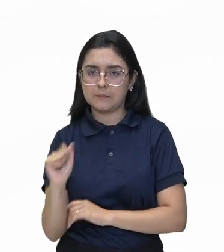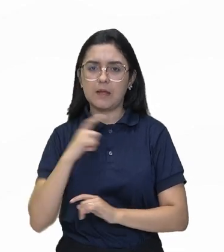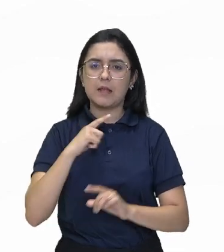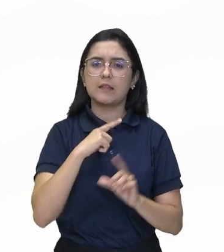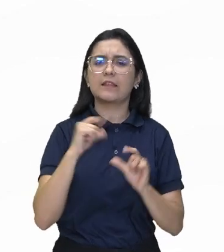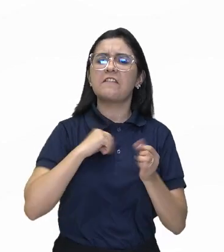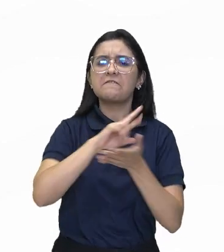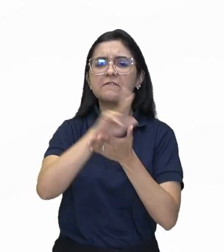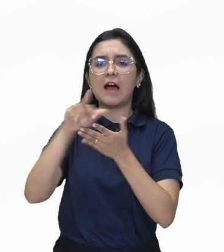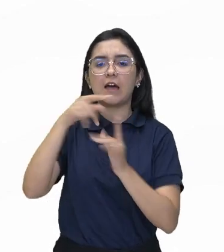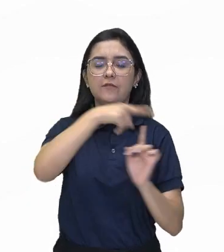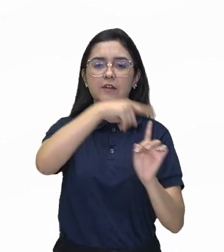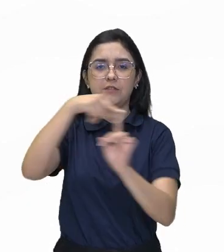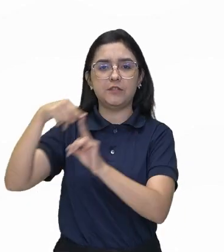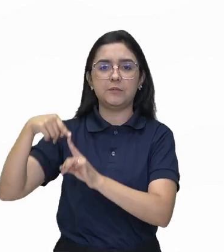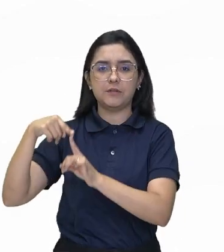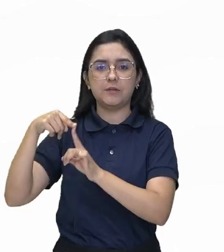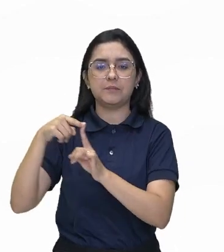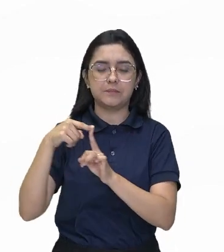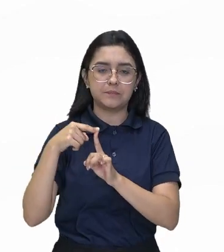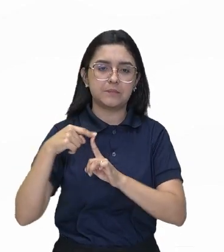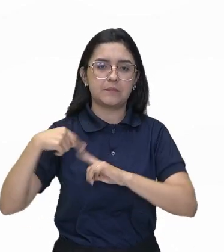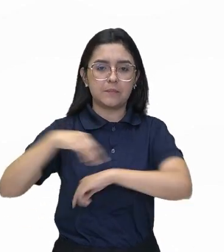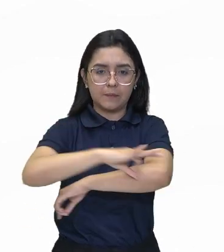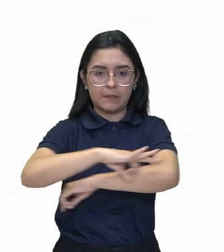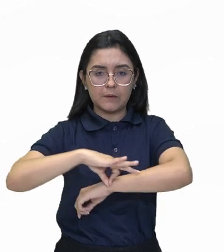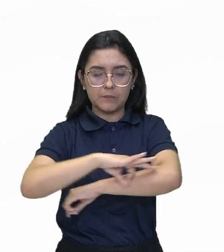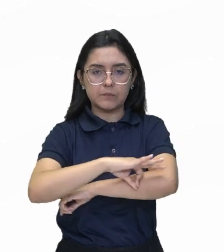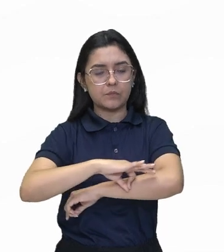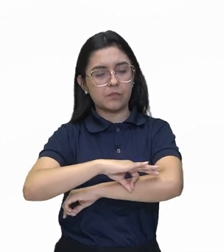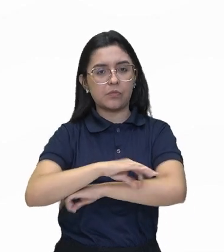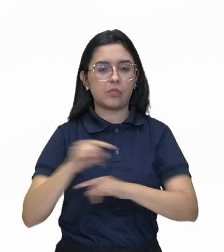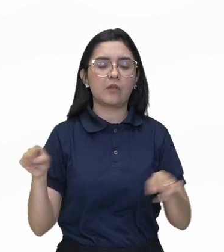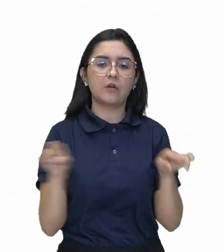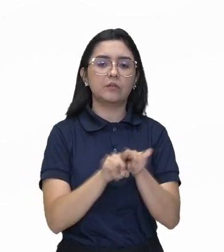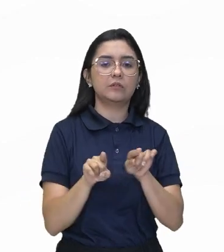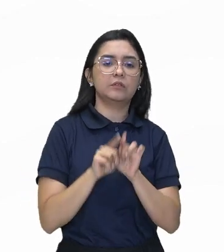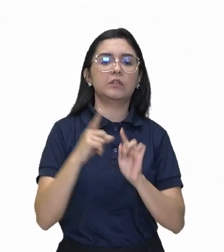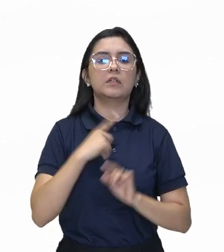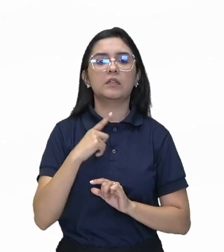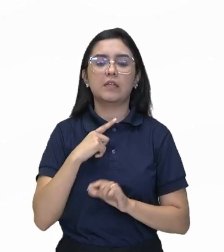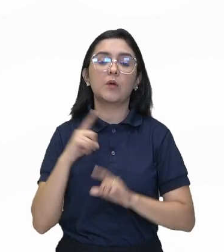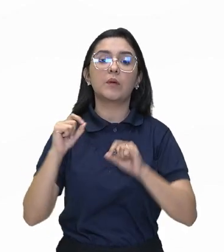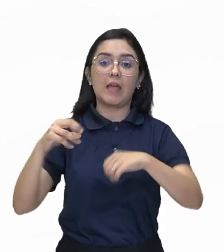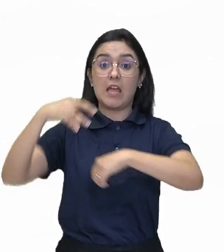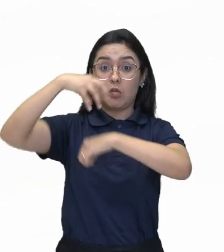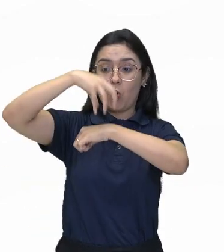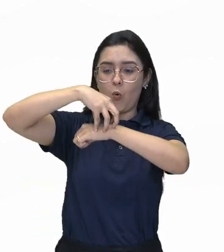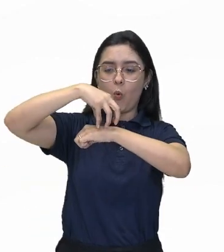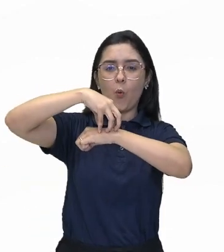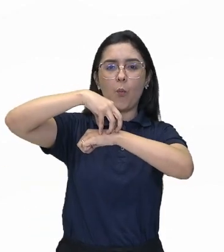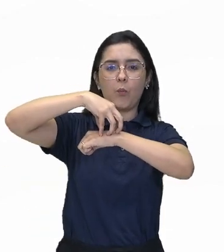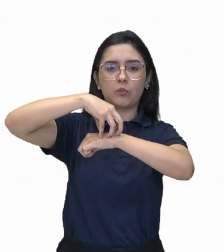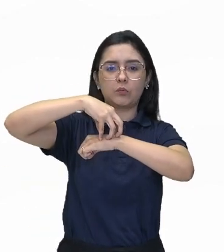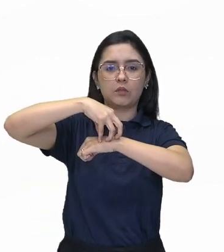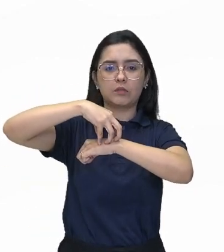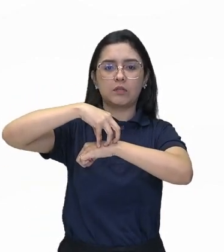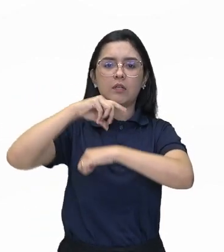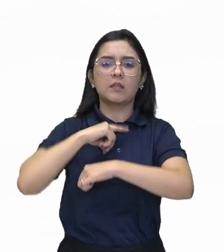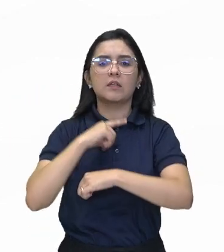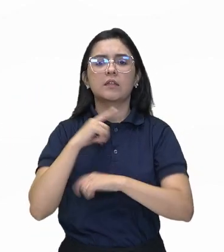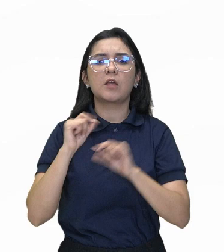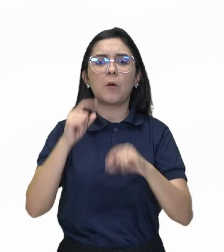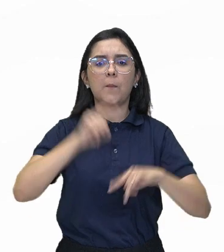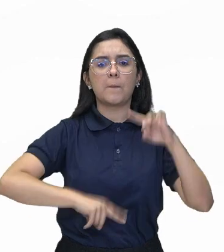tendências arquitetônicas. Ora, algo neoclássico, de repente nós temos essa cúpula, feitos, né, de plaquinhas,